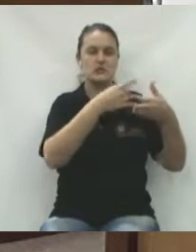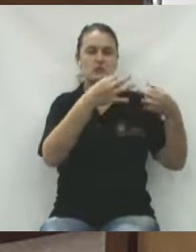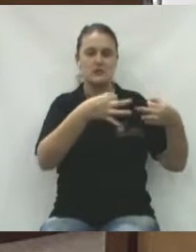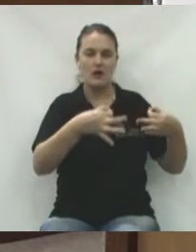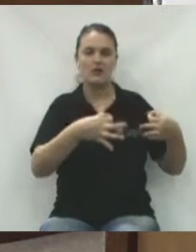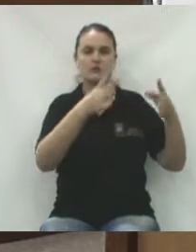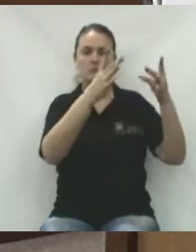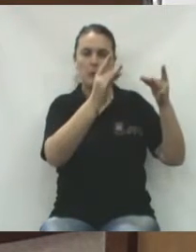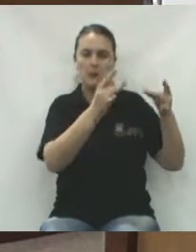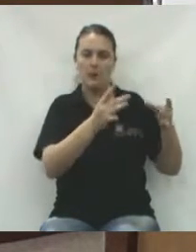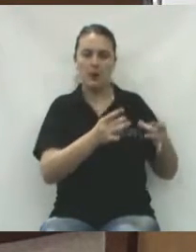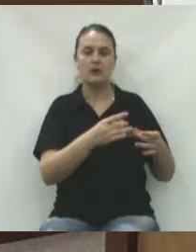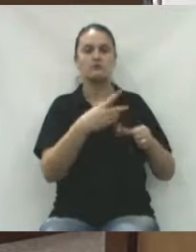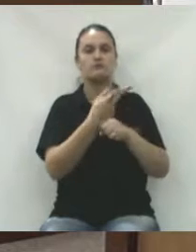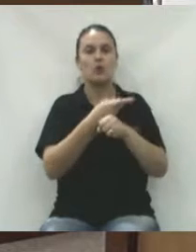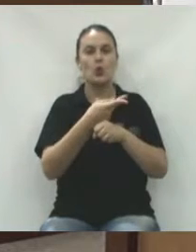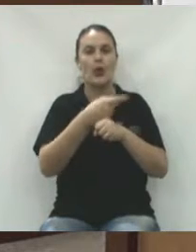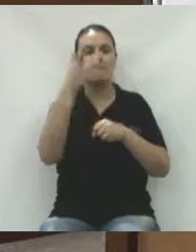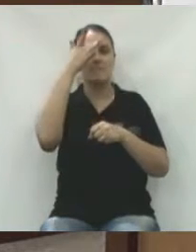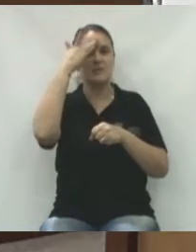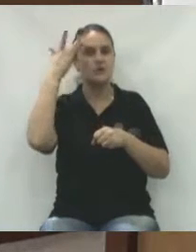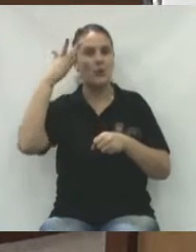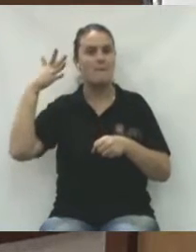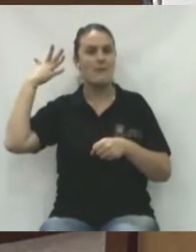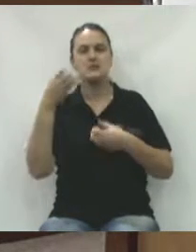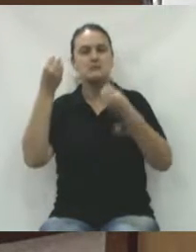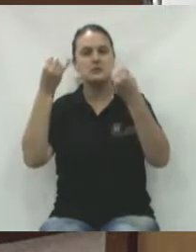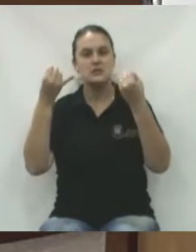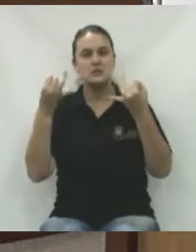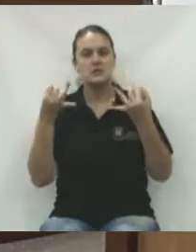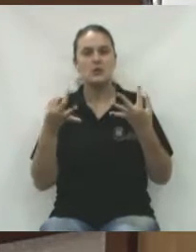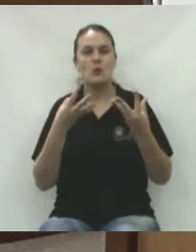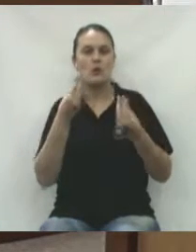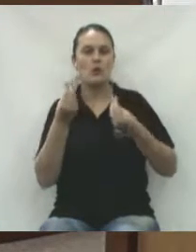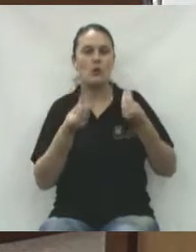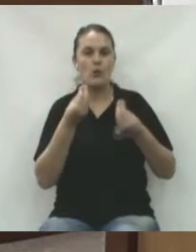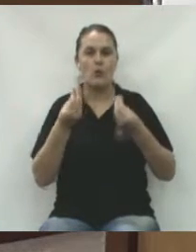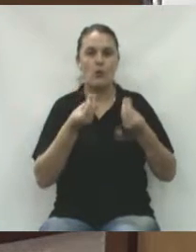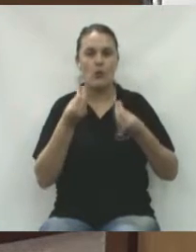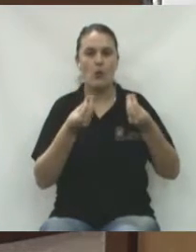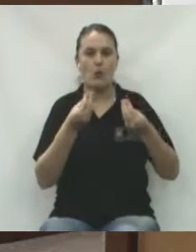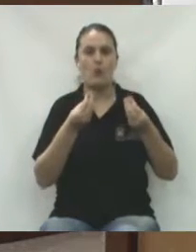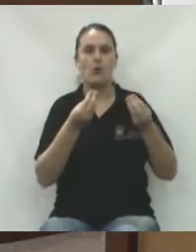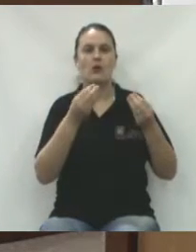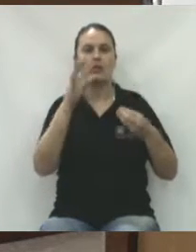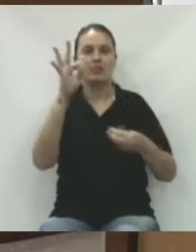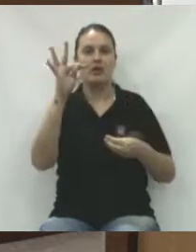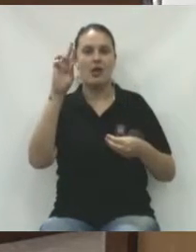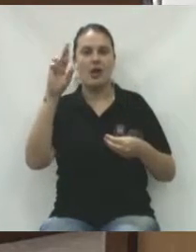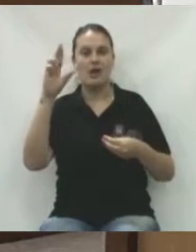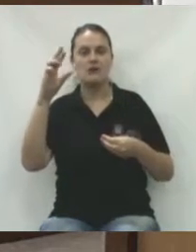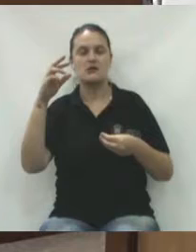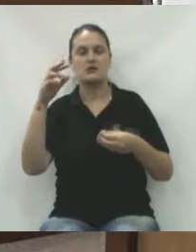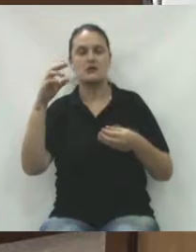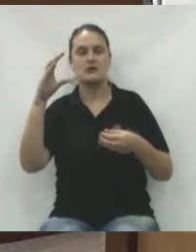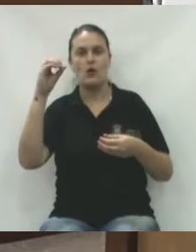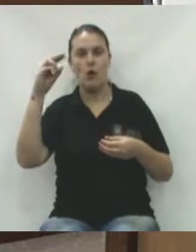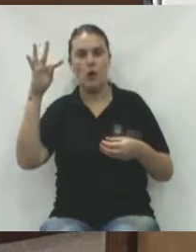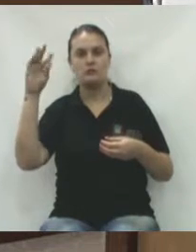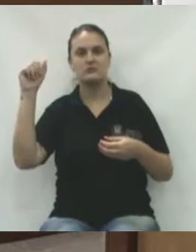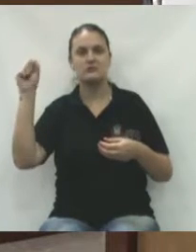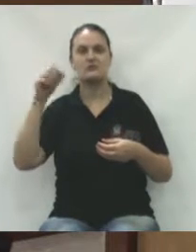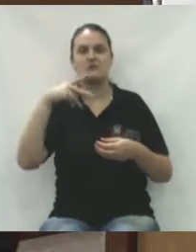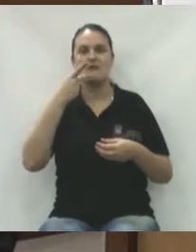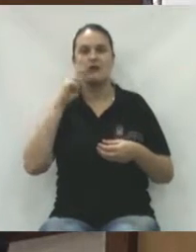documentação em dia e agora vamos atrás de palestrante é orientando a 1 com o tribunal de contas entre os vereadores